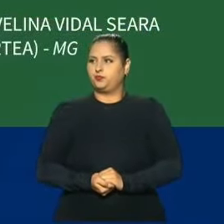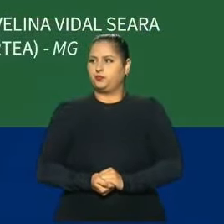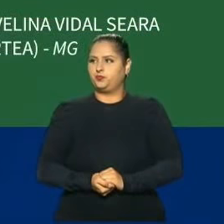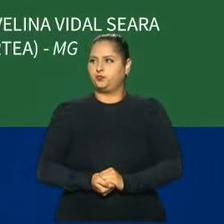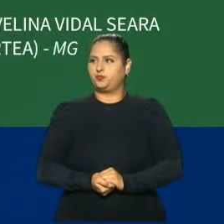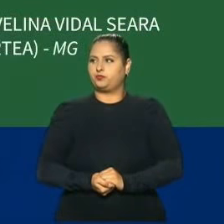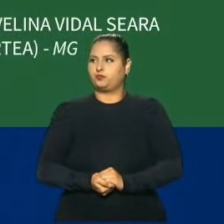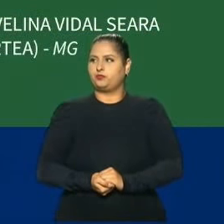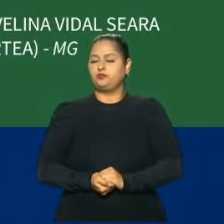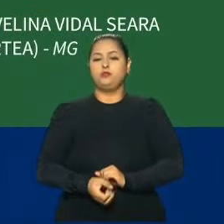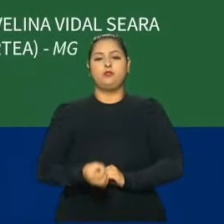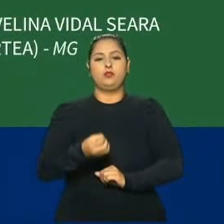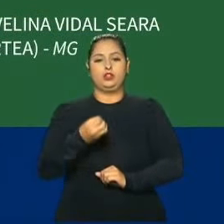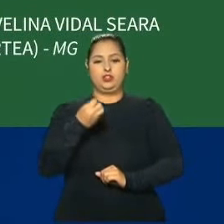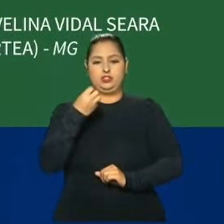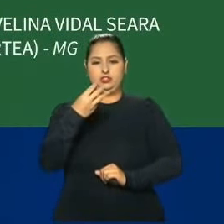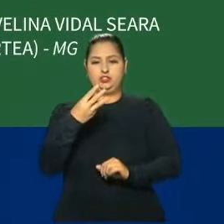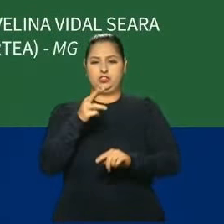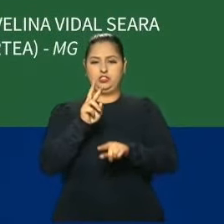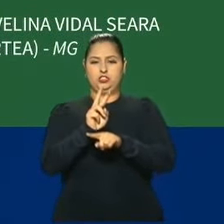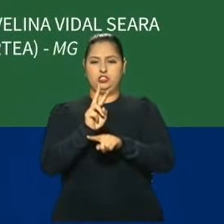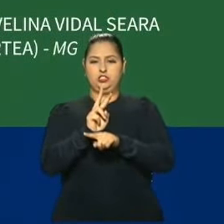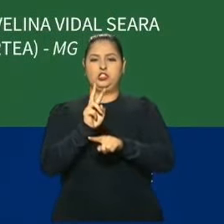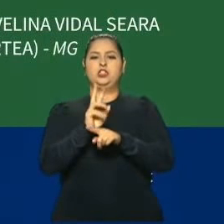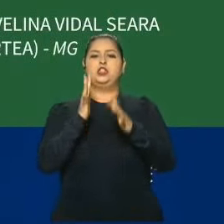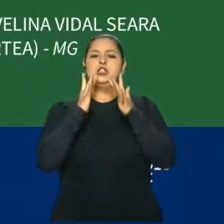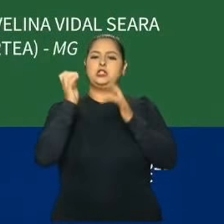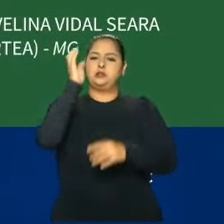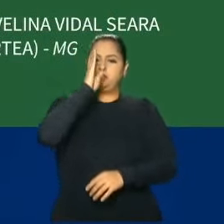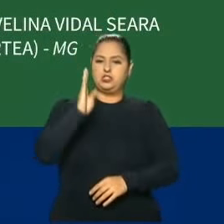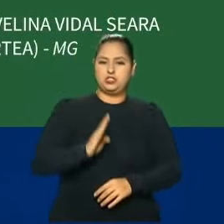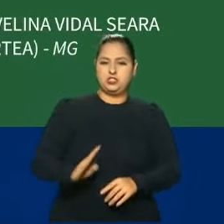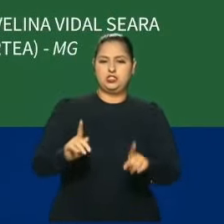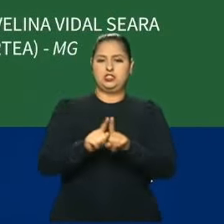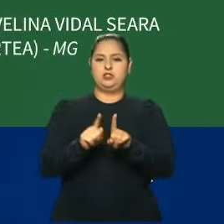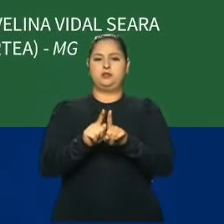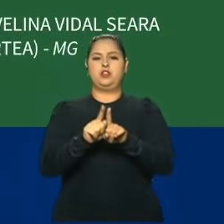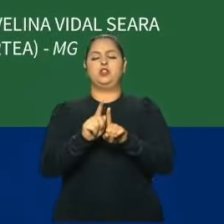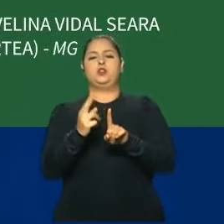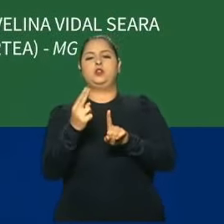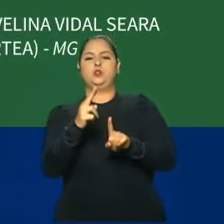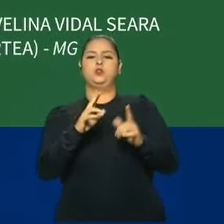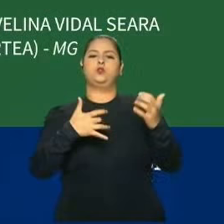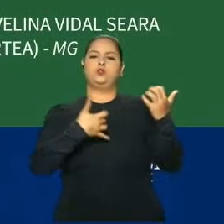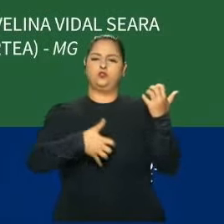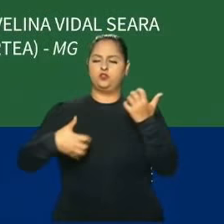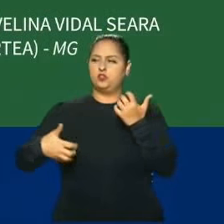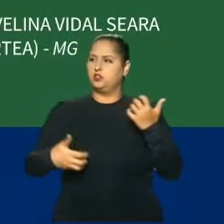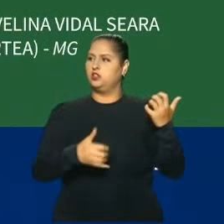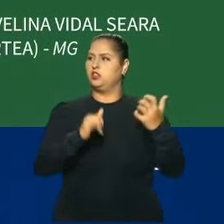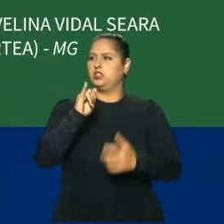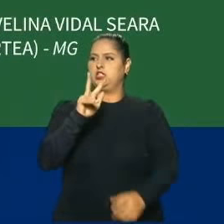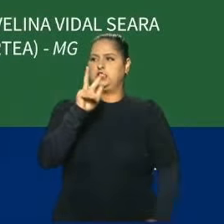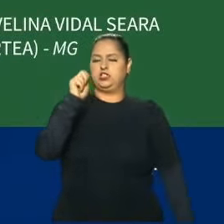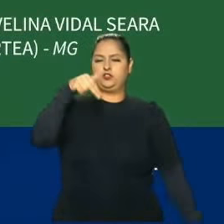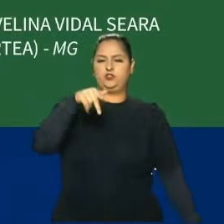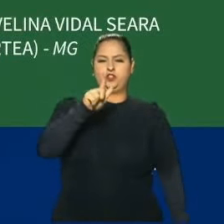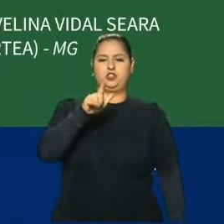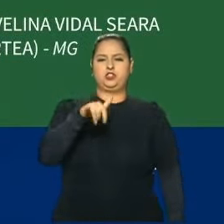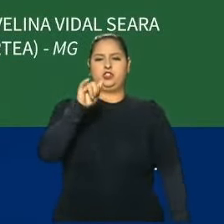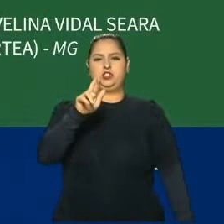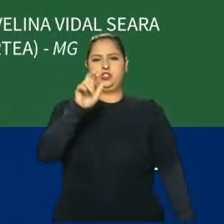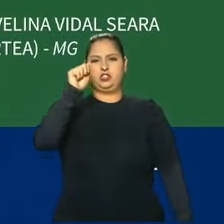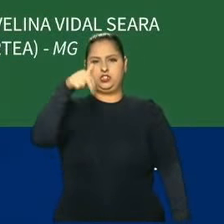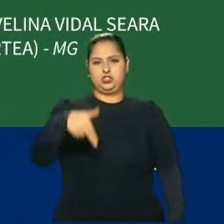Três peças brasileiras para duo de violões, Opus 22, autoria Ivan Liran. Interpretação do